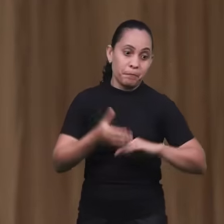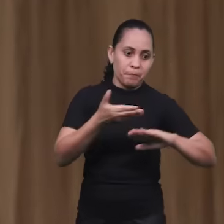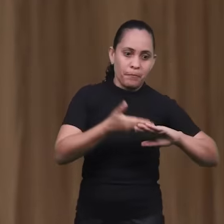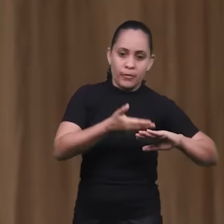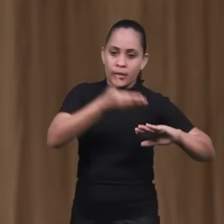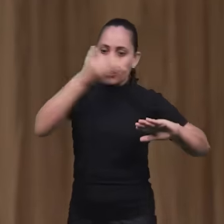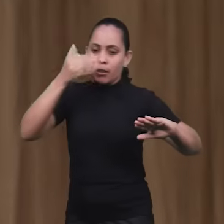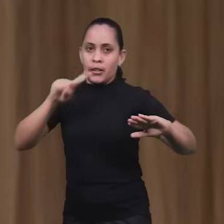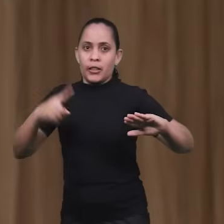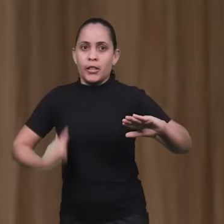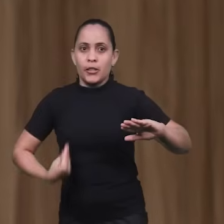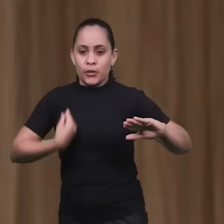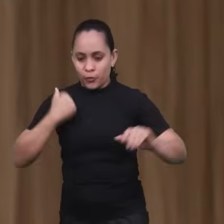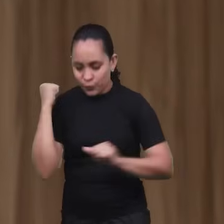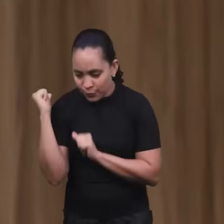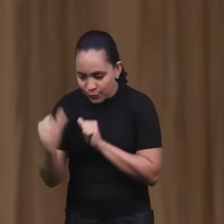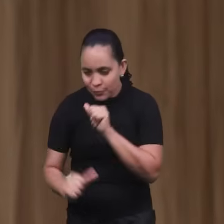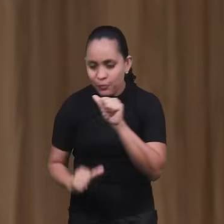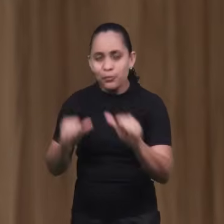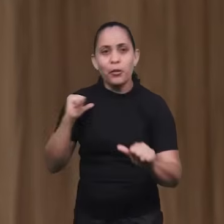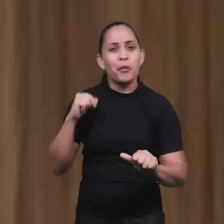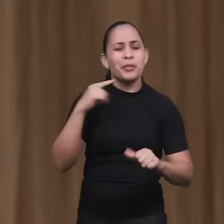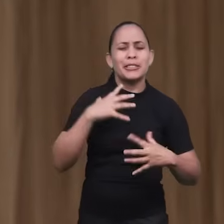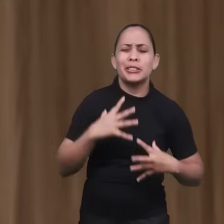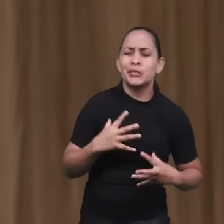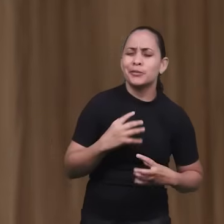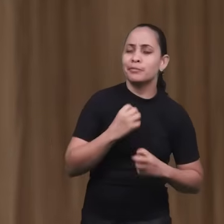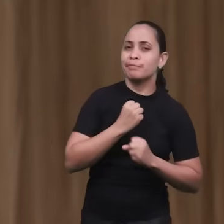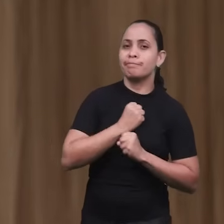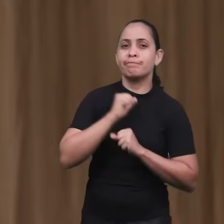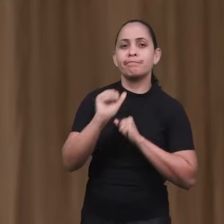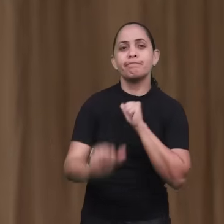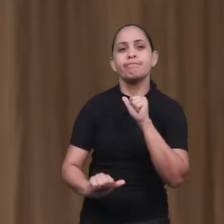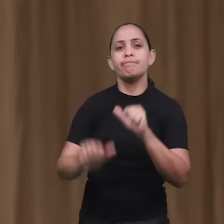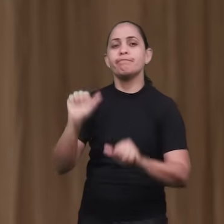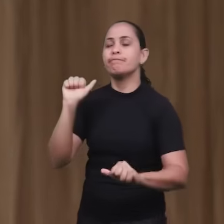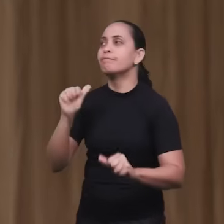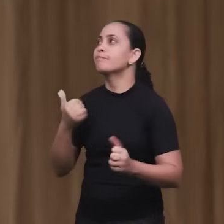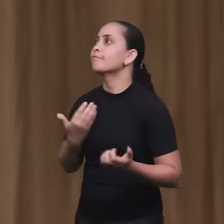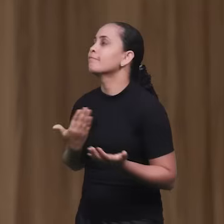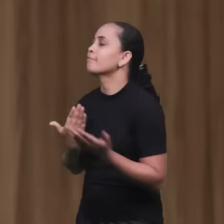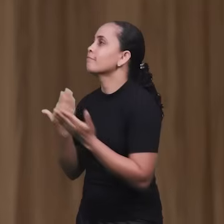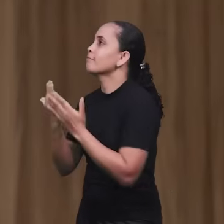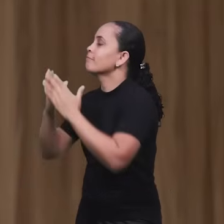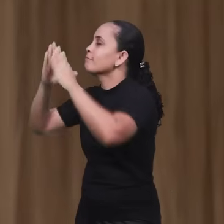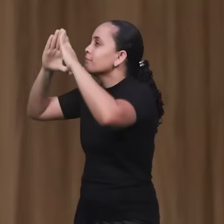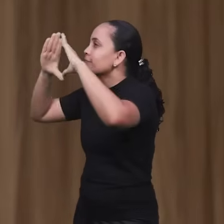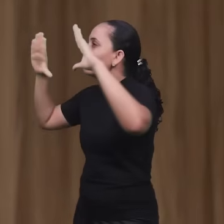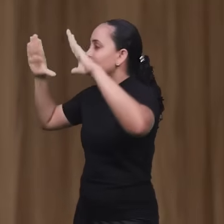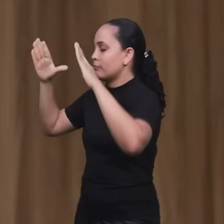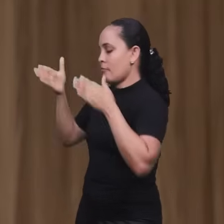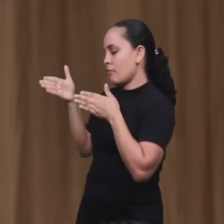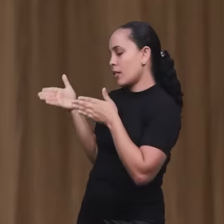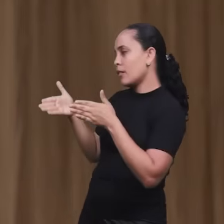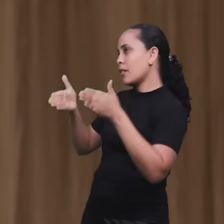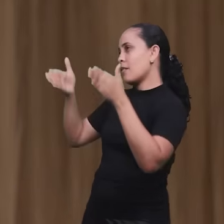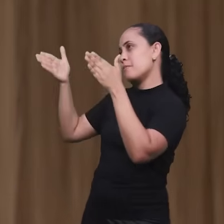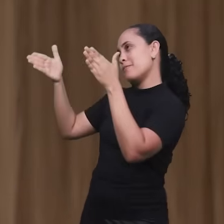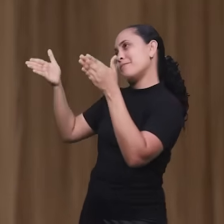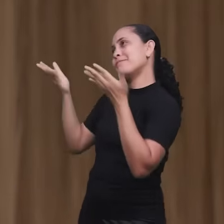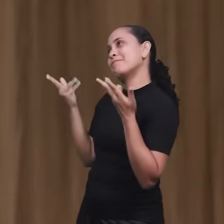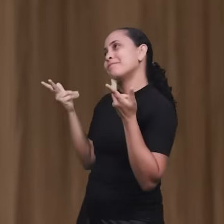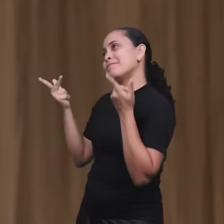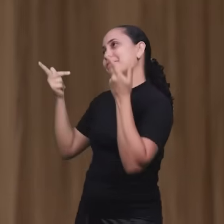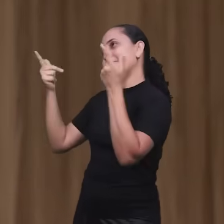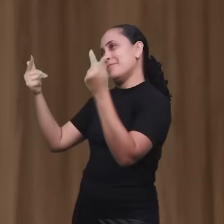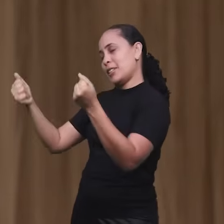tira o homem do mundo e coloca, né? que abre caminho para essa tão grande e tão